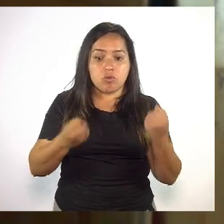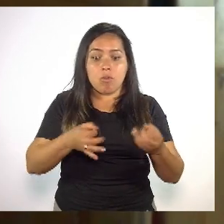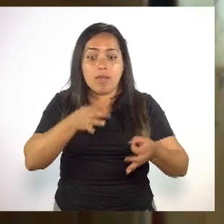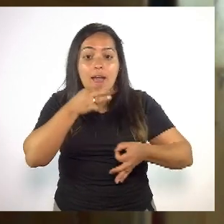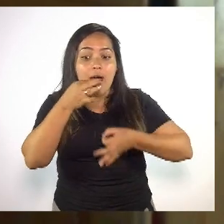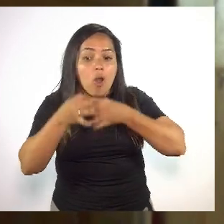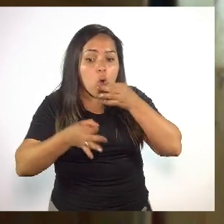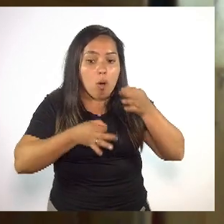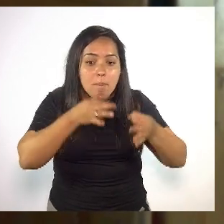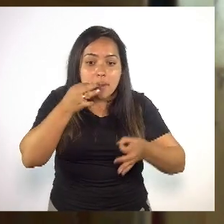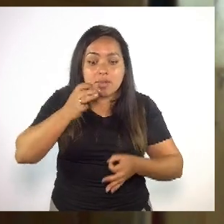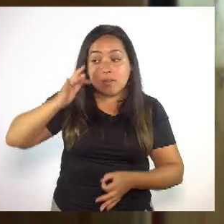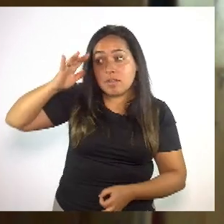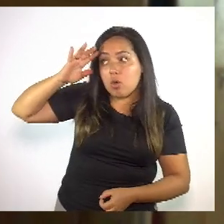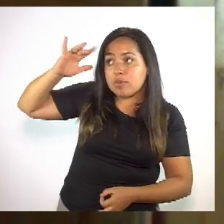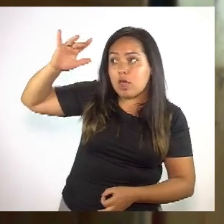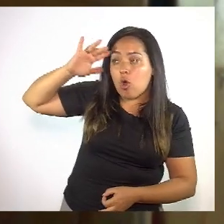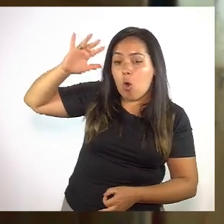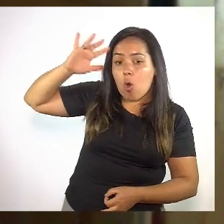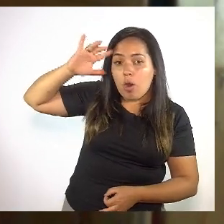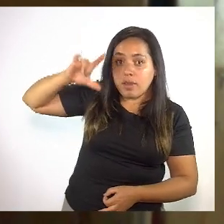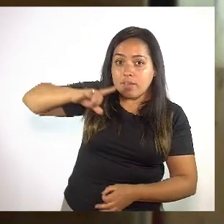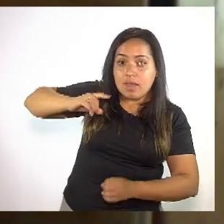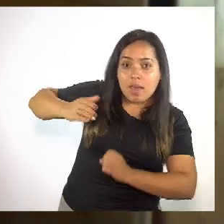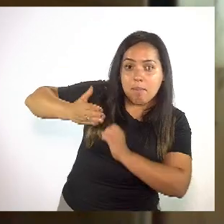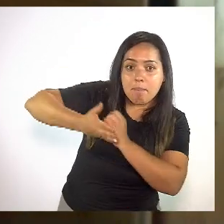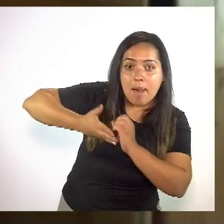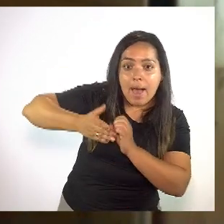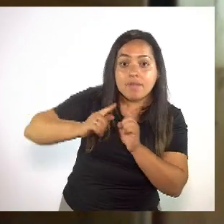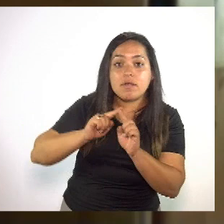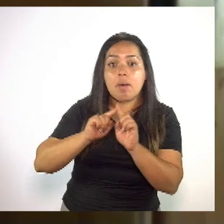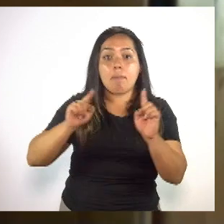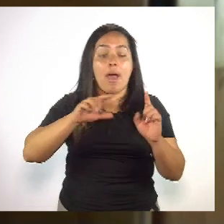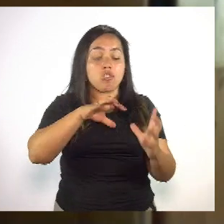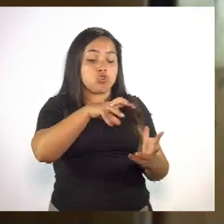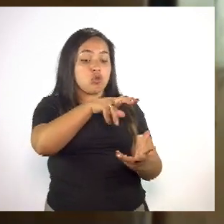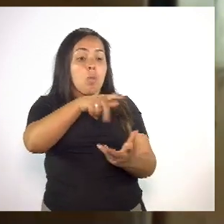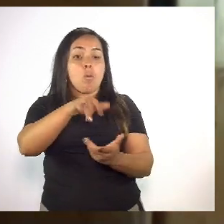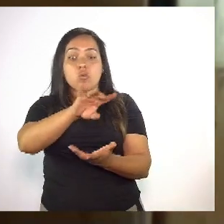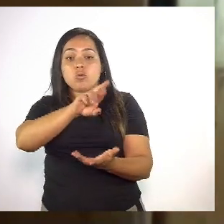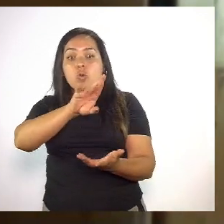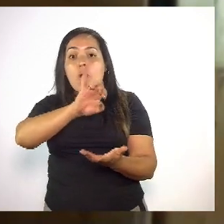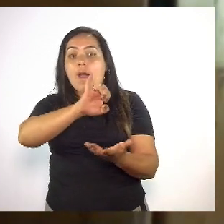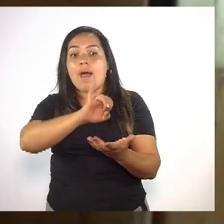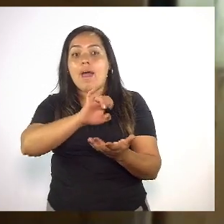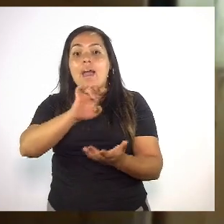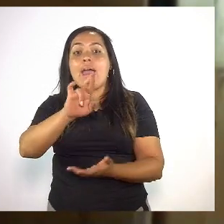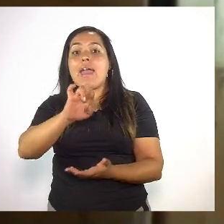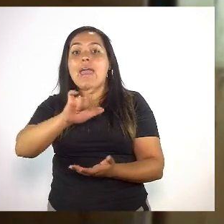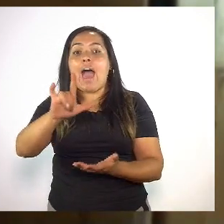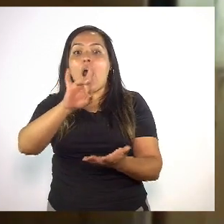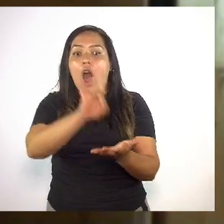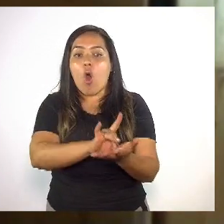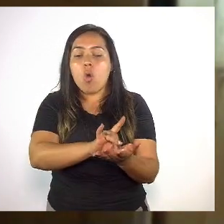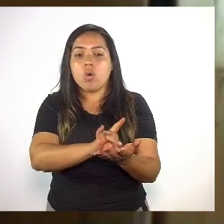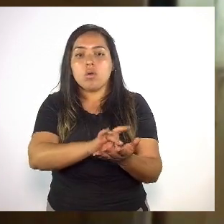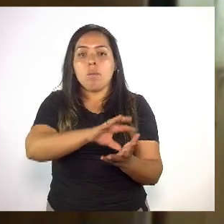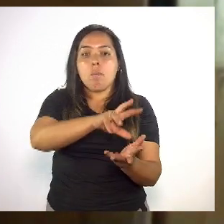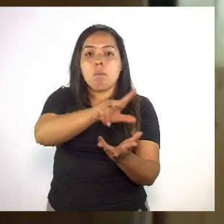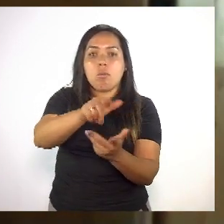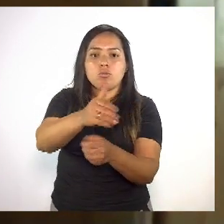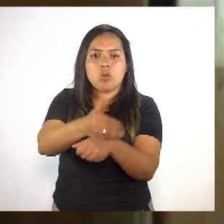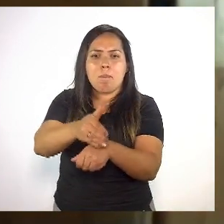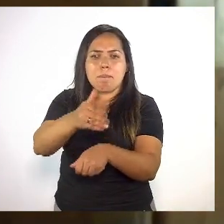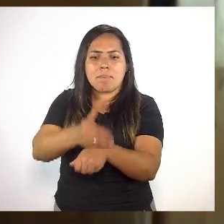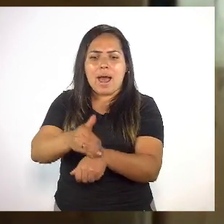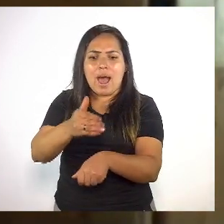base teórica, mas no mundo real, no mundo prático, o voto do Tribunal de Contas foi